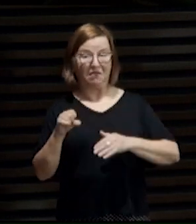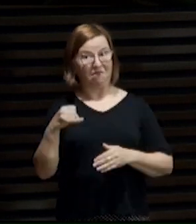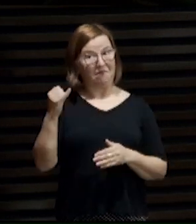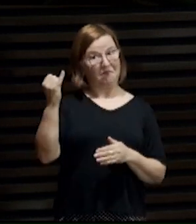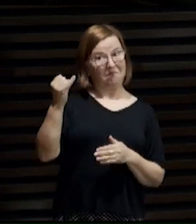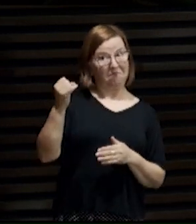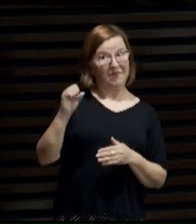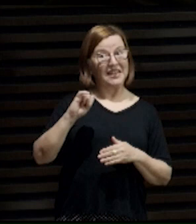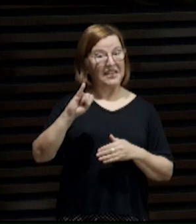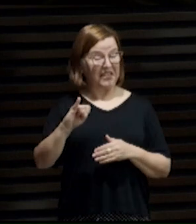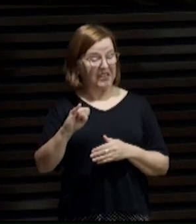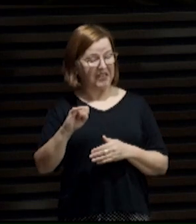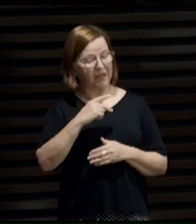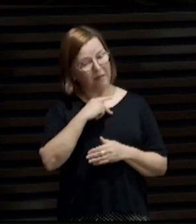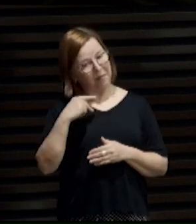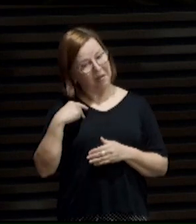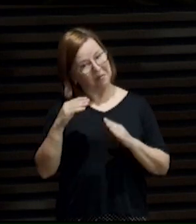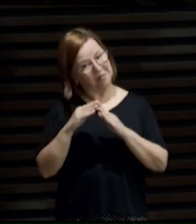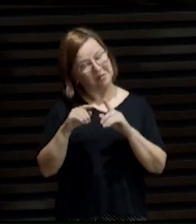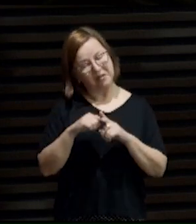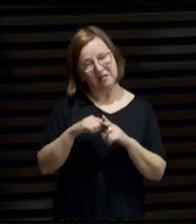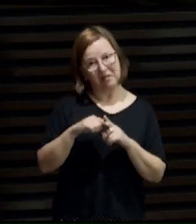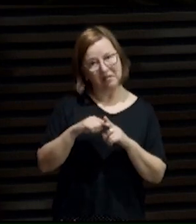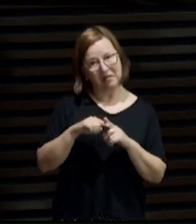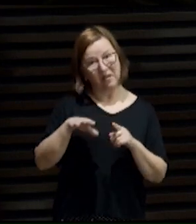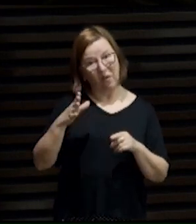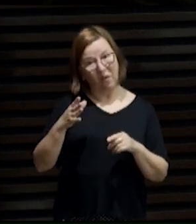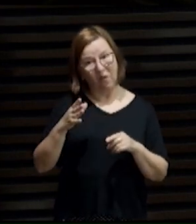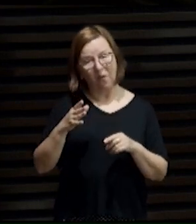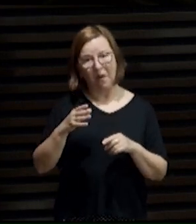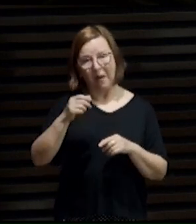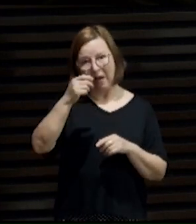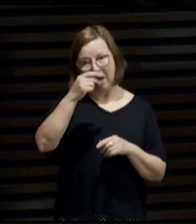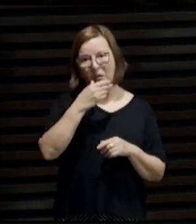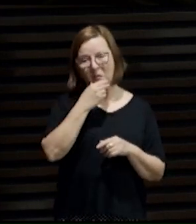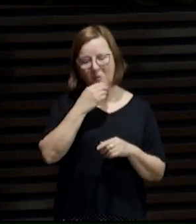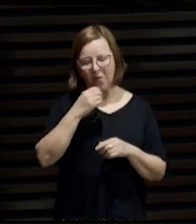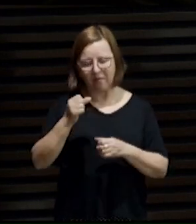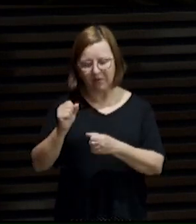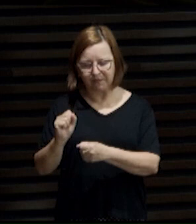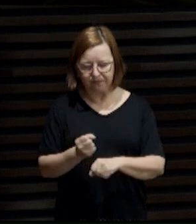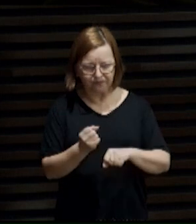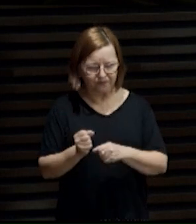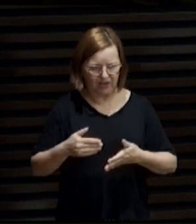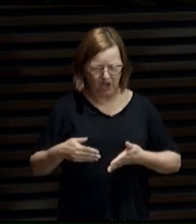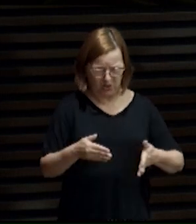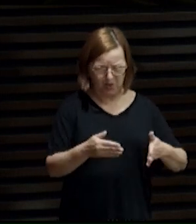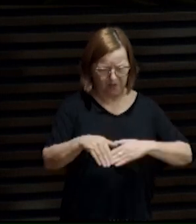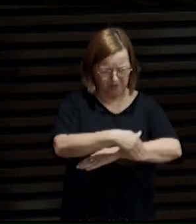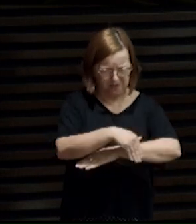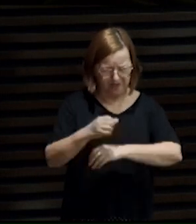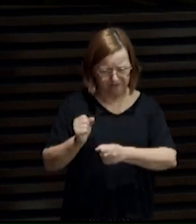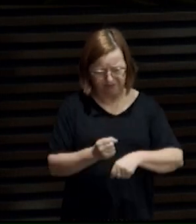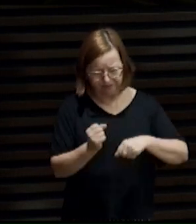um pastor da igreja, ou se é o gari da prefeitura. A riqueza do homem está em voltar